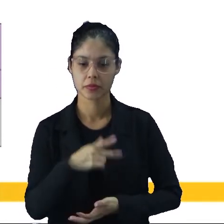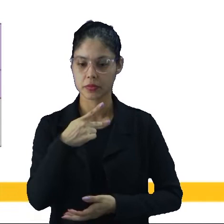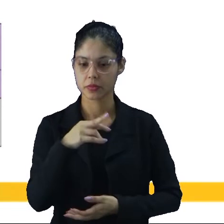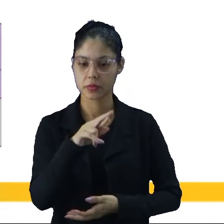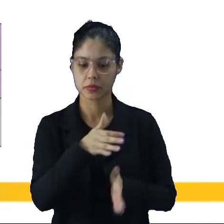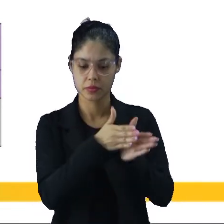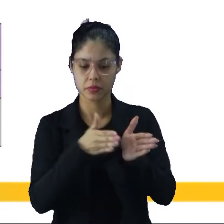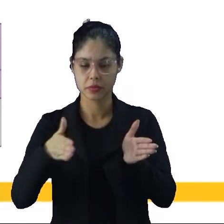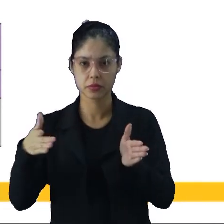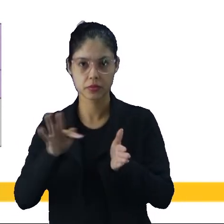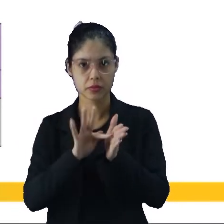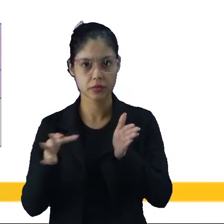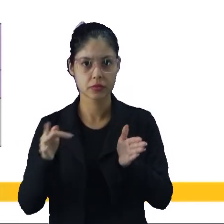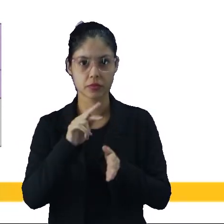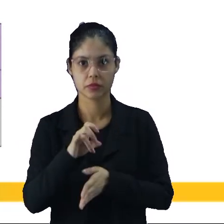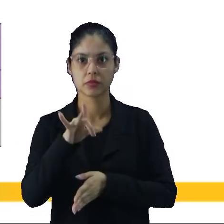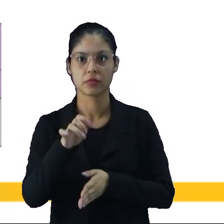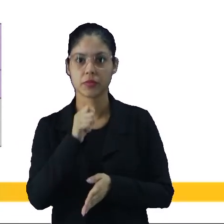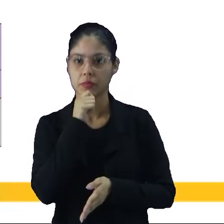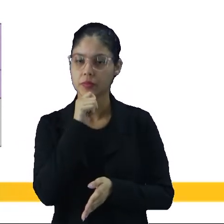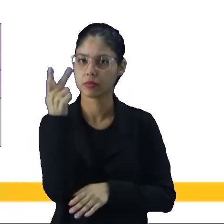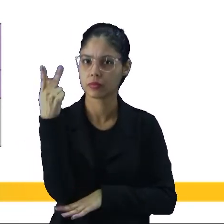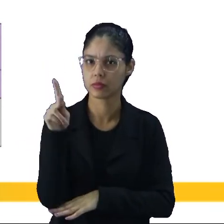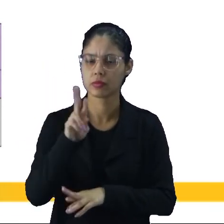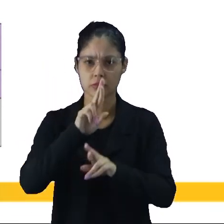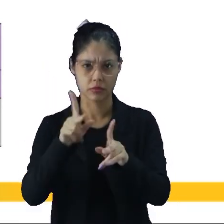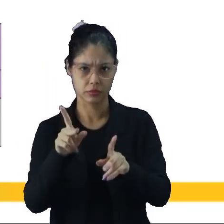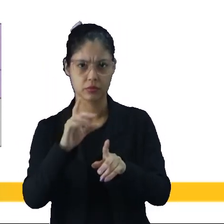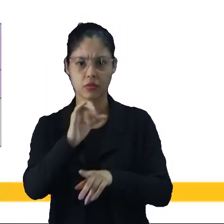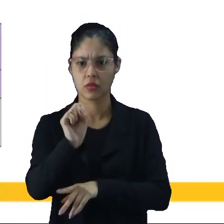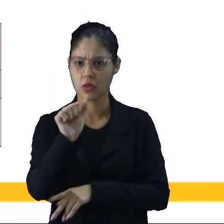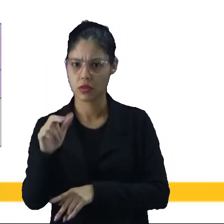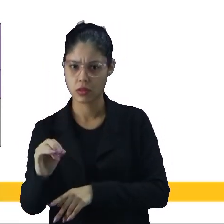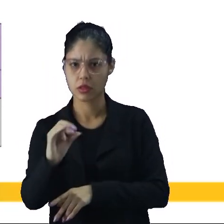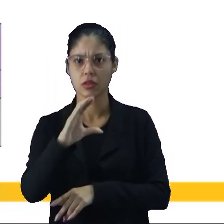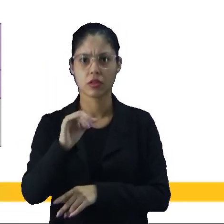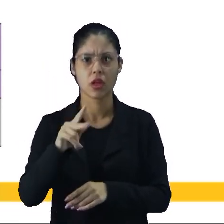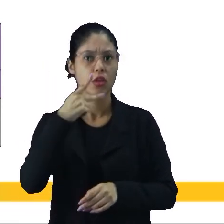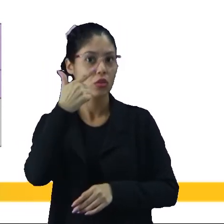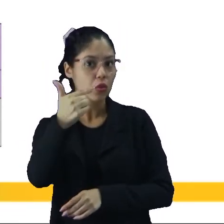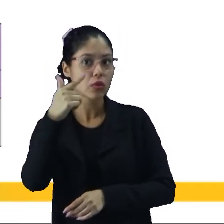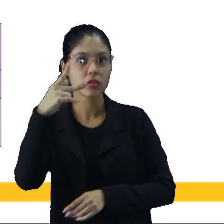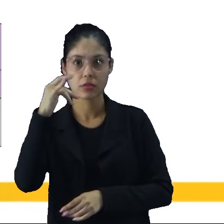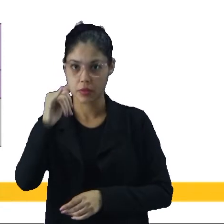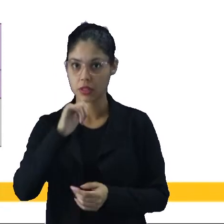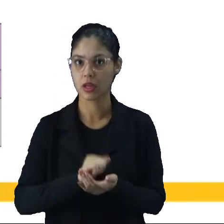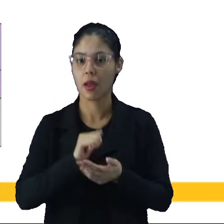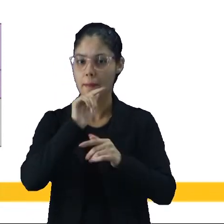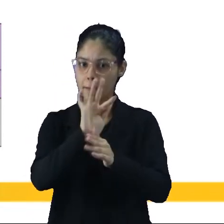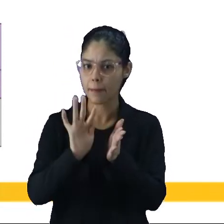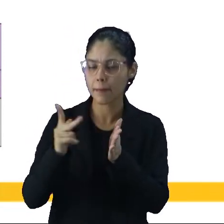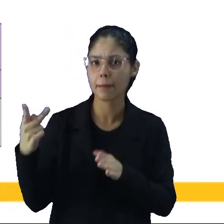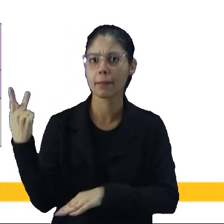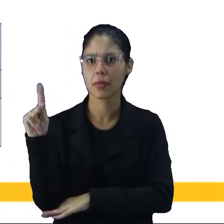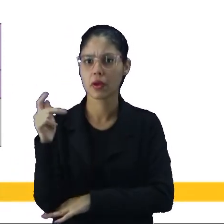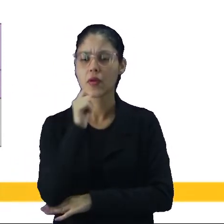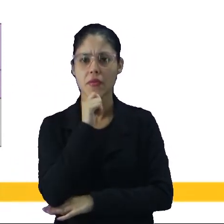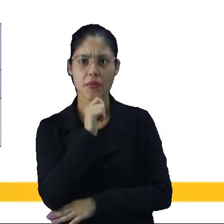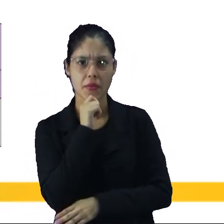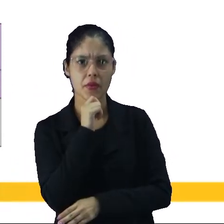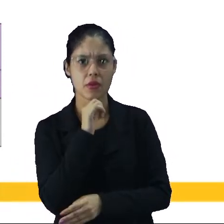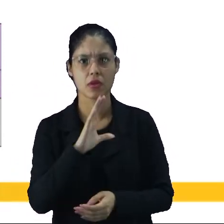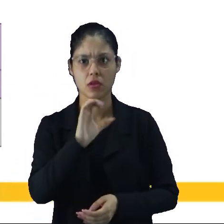Período da função tangente. Ela tem um período diferente. Seno e cosseno é 2π. Período da função trigonométrica,